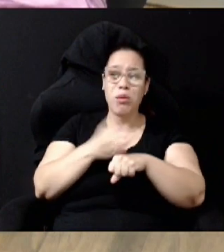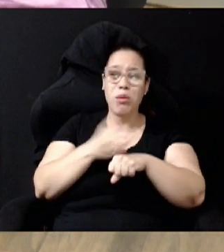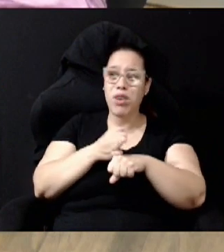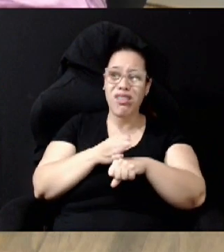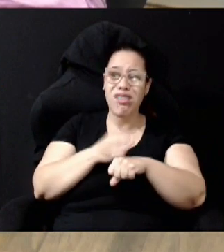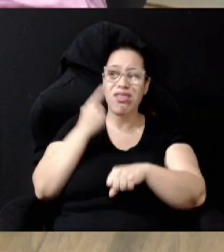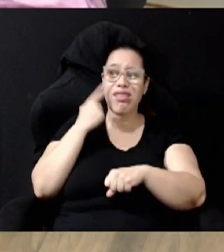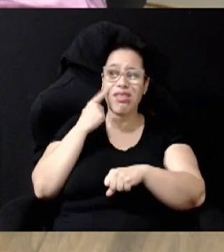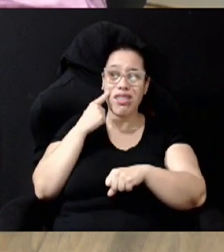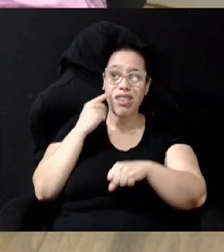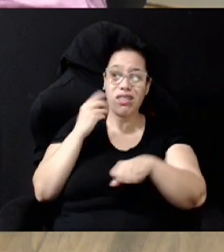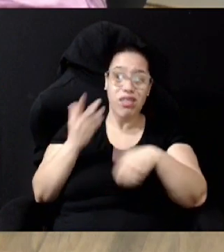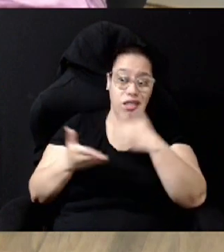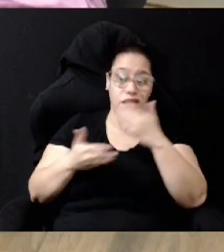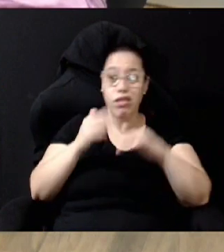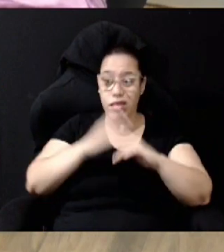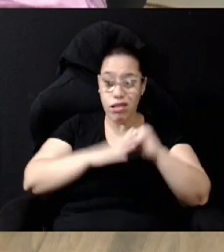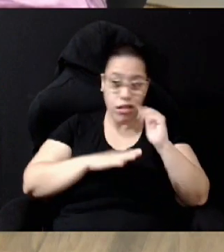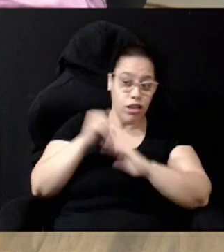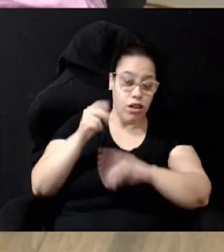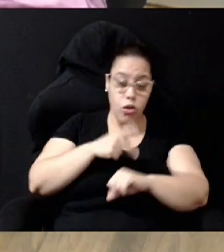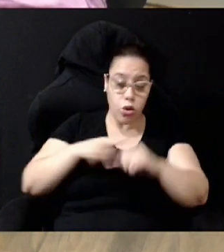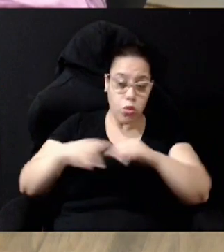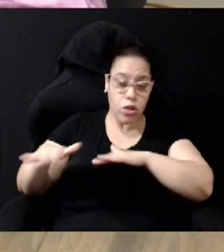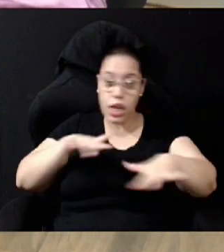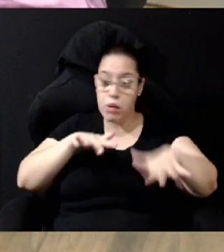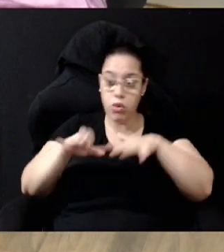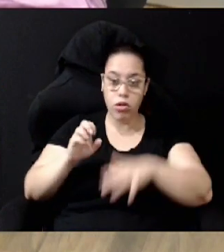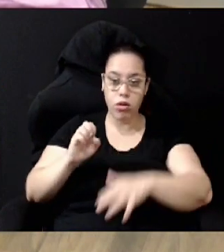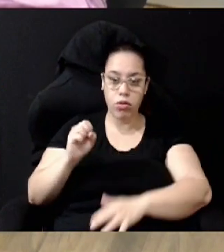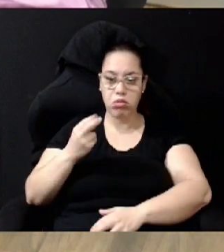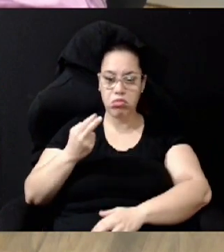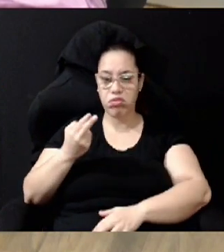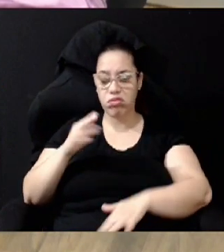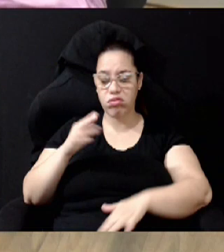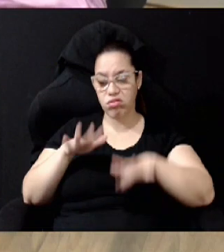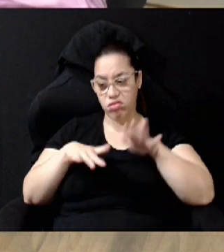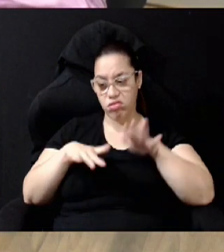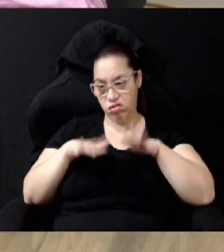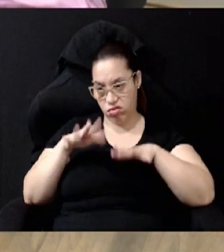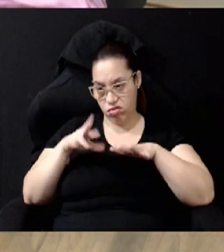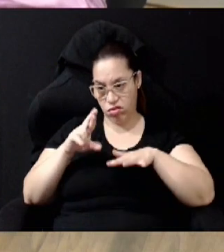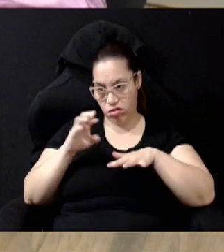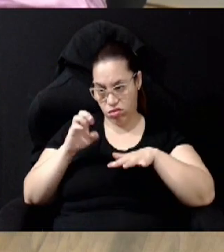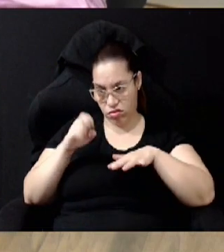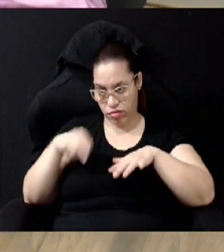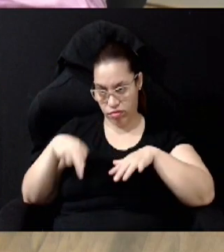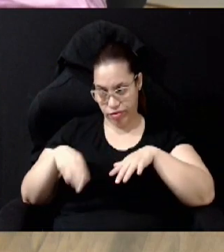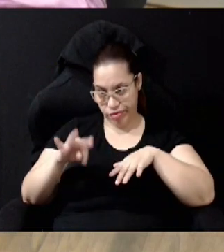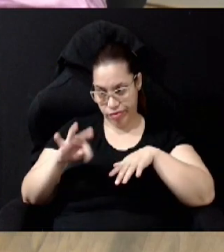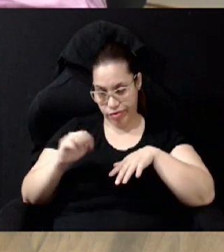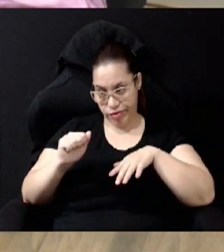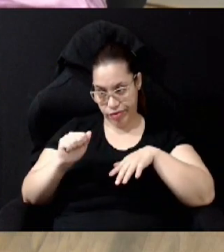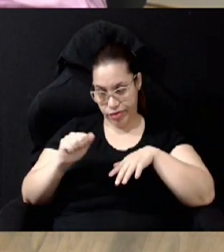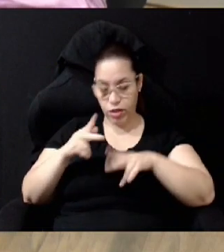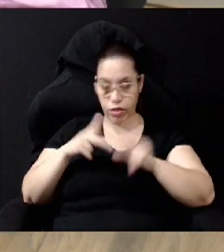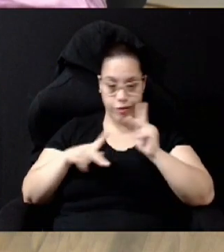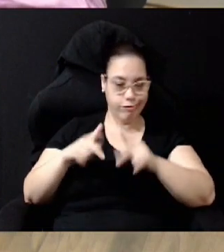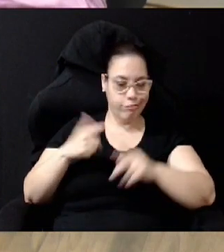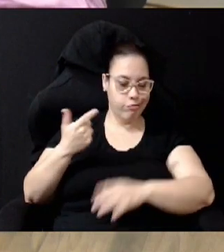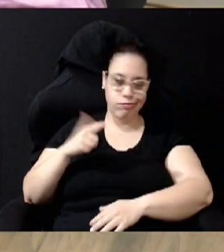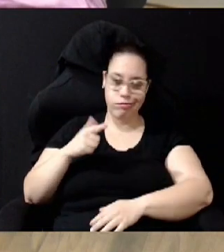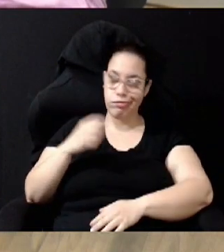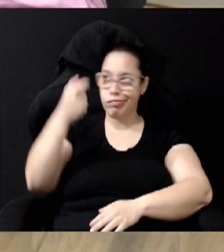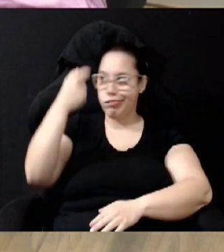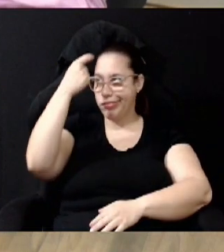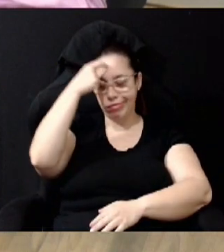ações, os países se movimentando, ou mais ou menos na linha do que a Renata falou, enquanto a população não tiver essa conscientização, não fazer